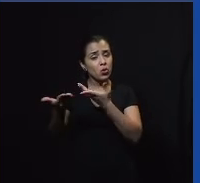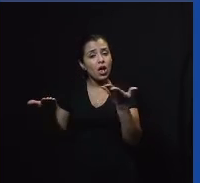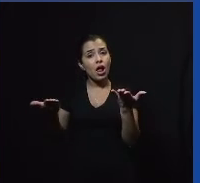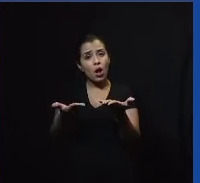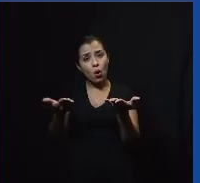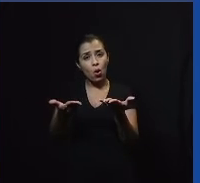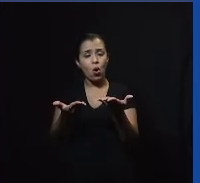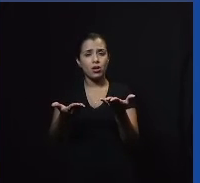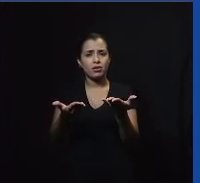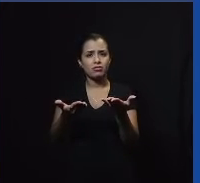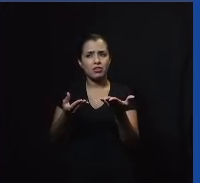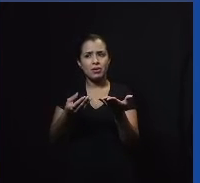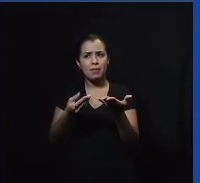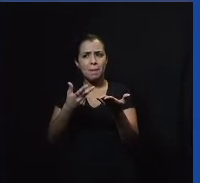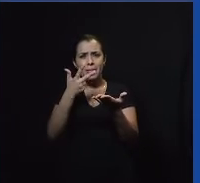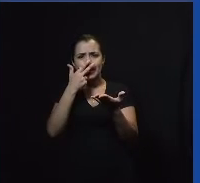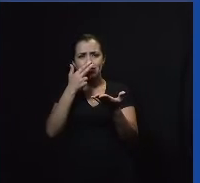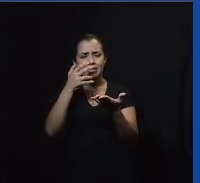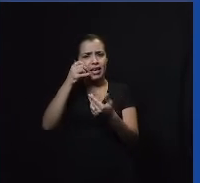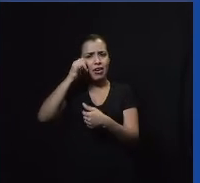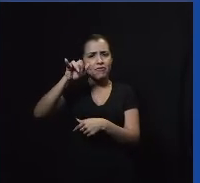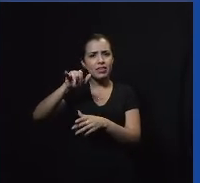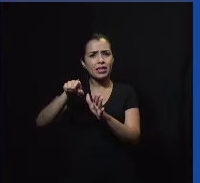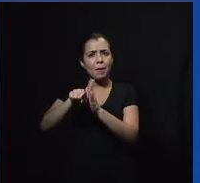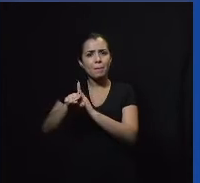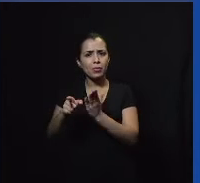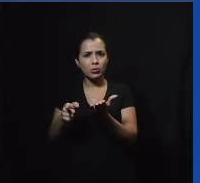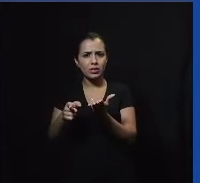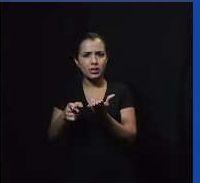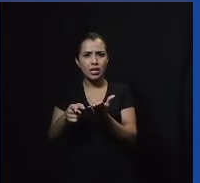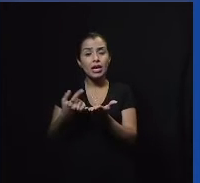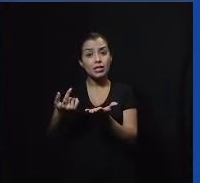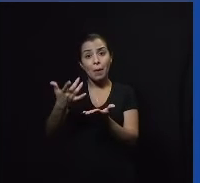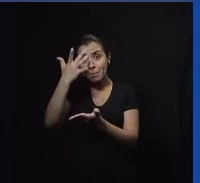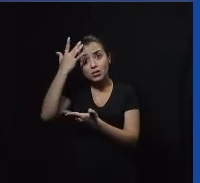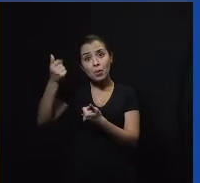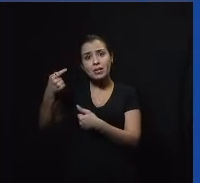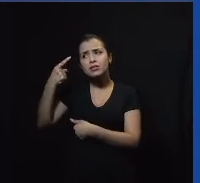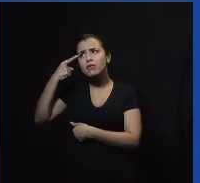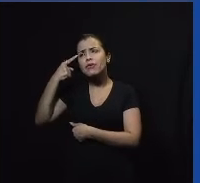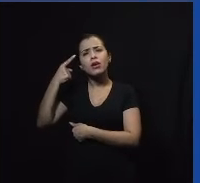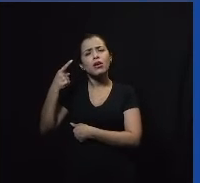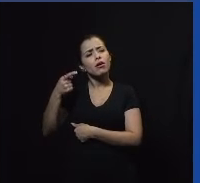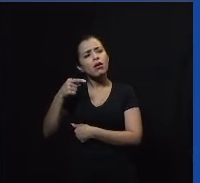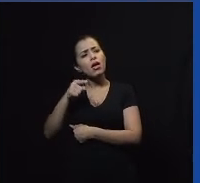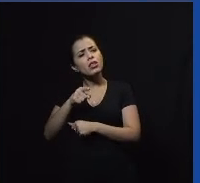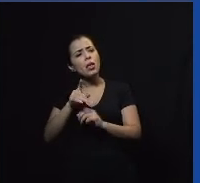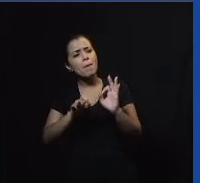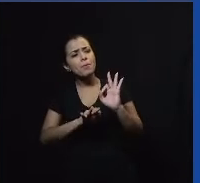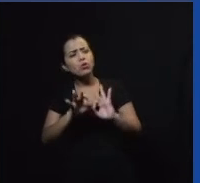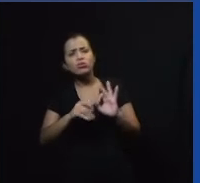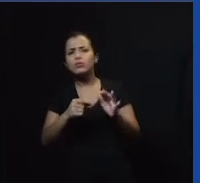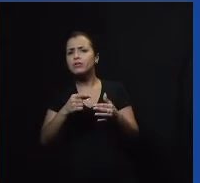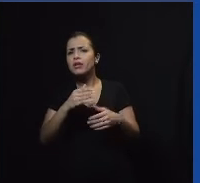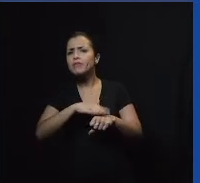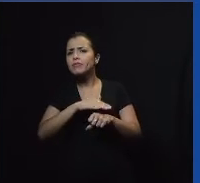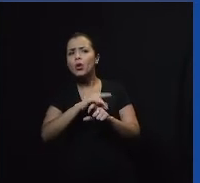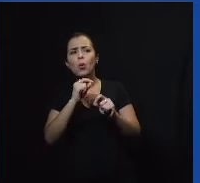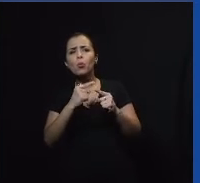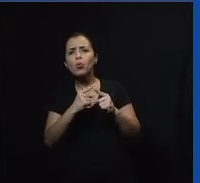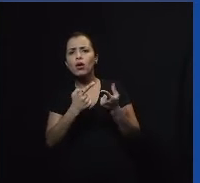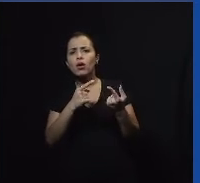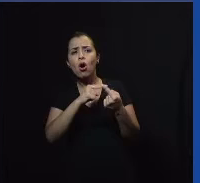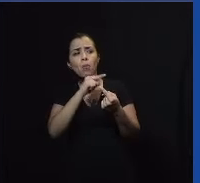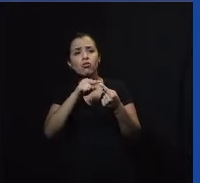ser questionado, né? Por que que existe esse projeto? Por que que estão fazendo isso? Com qual razão? Qual que é o objetivo? As